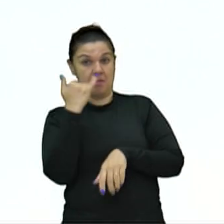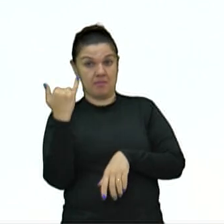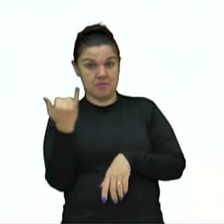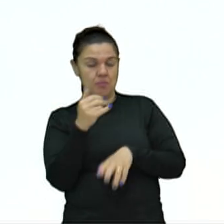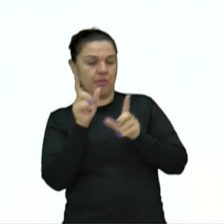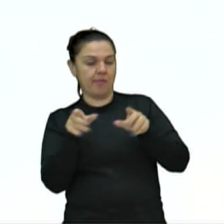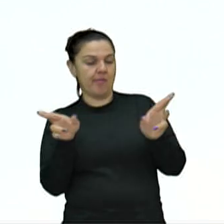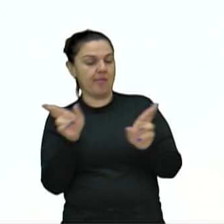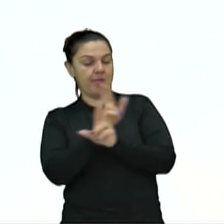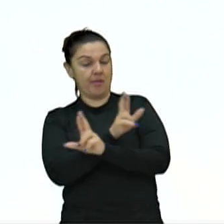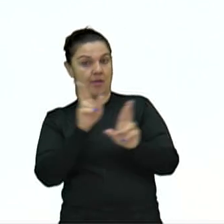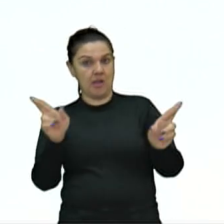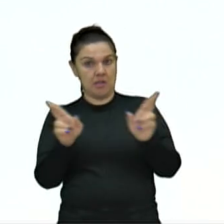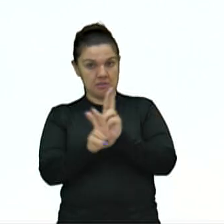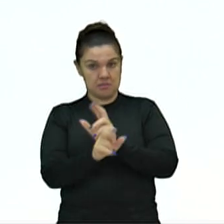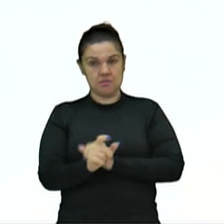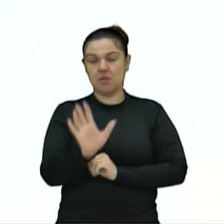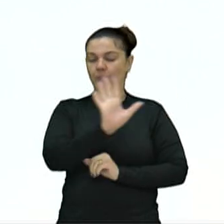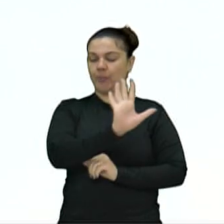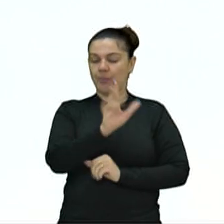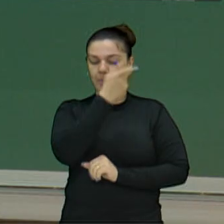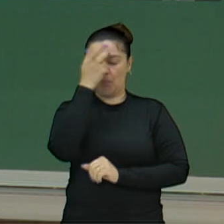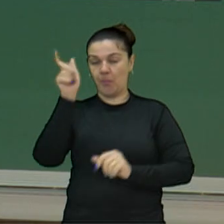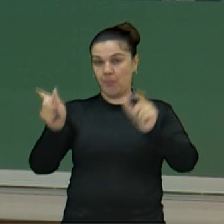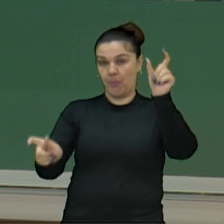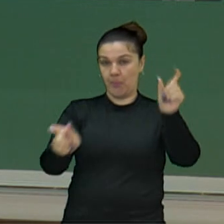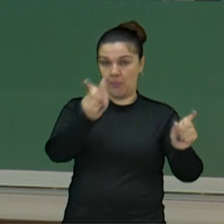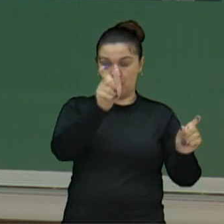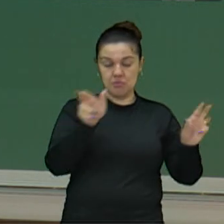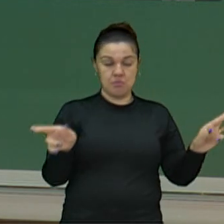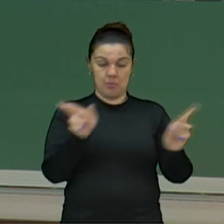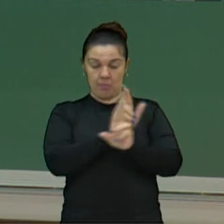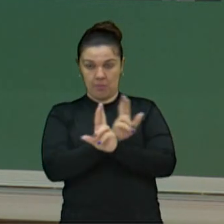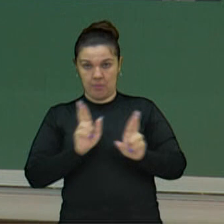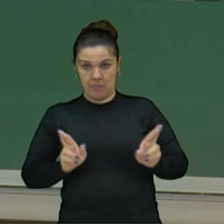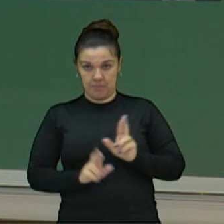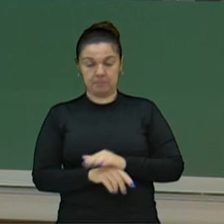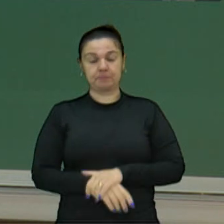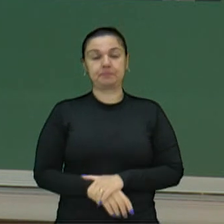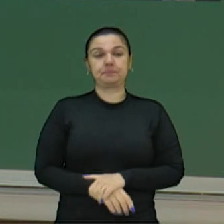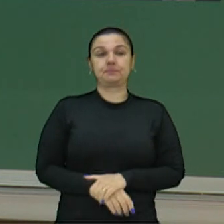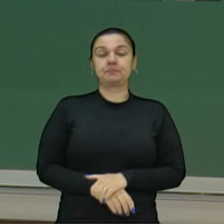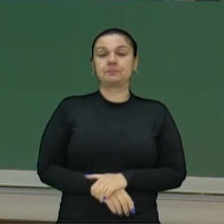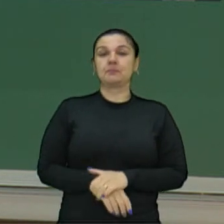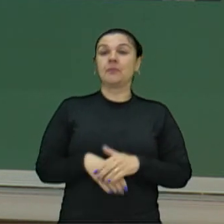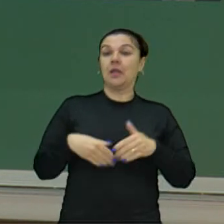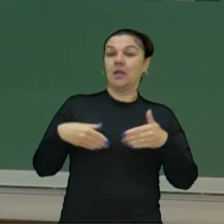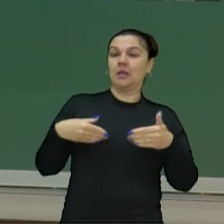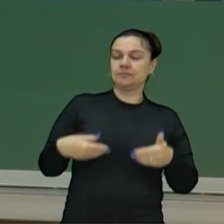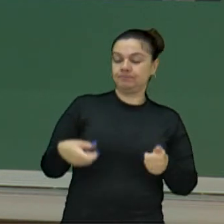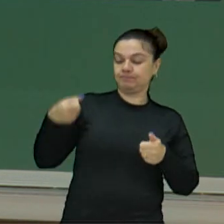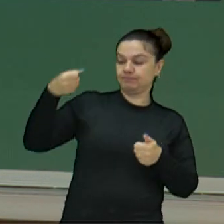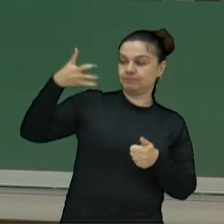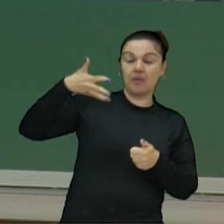as relações e não tanto os indivíduos que fazem parte dessas relações. Os discursos e